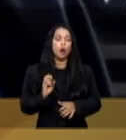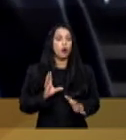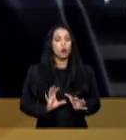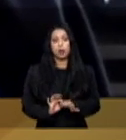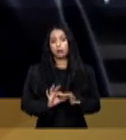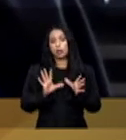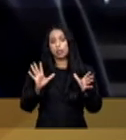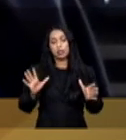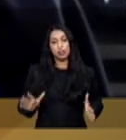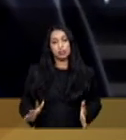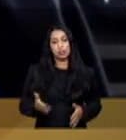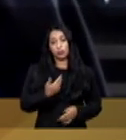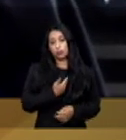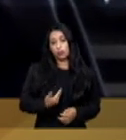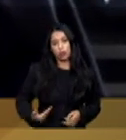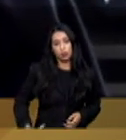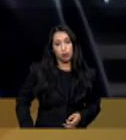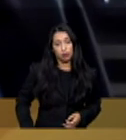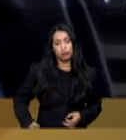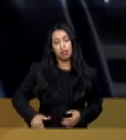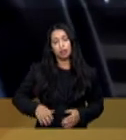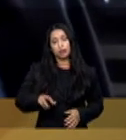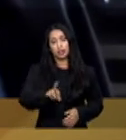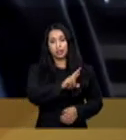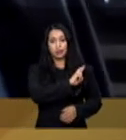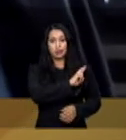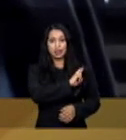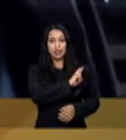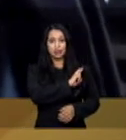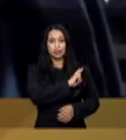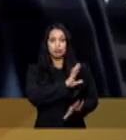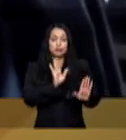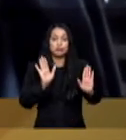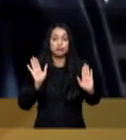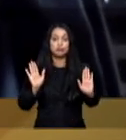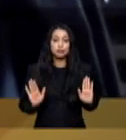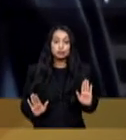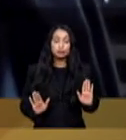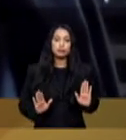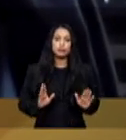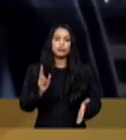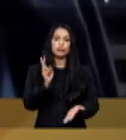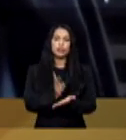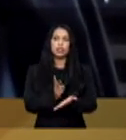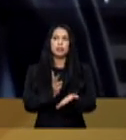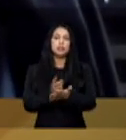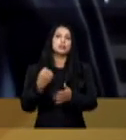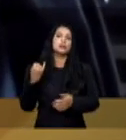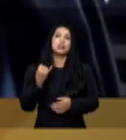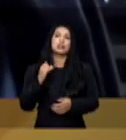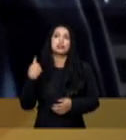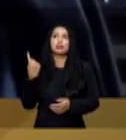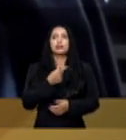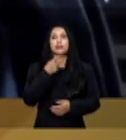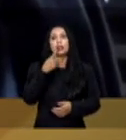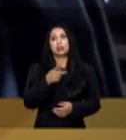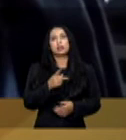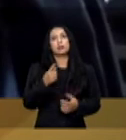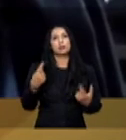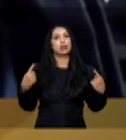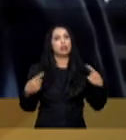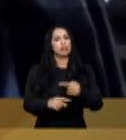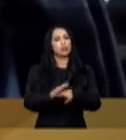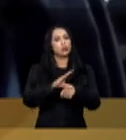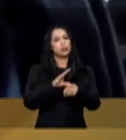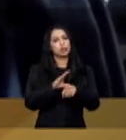órgão público competente. De modo que, ainda que nós declarássemos a inconstitucionalidade até